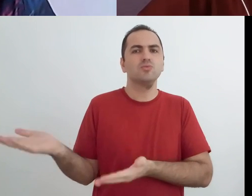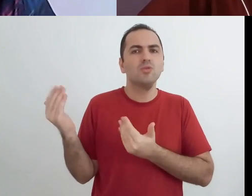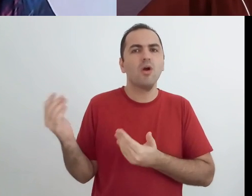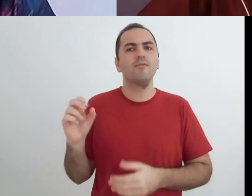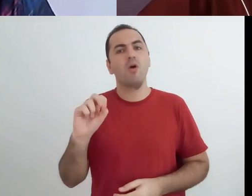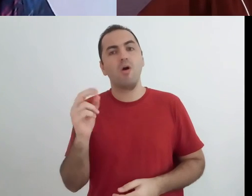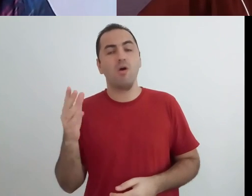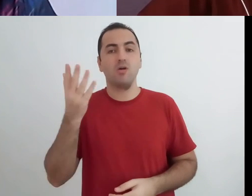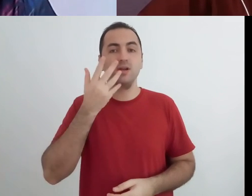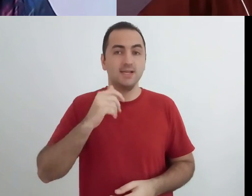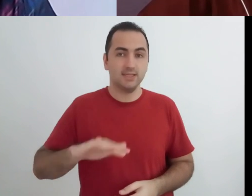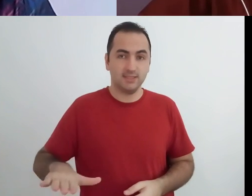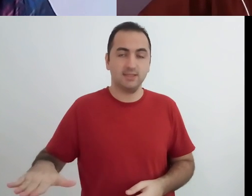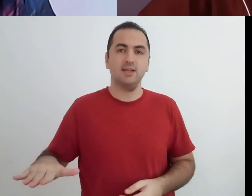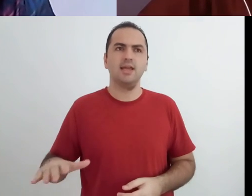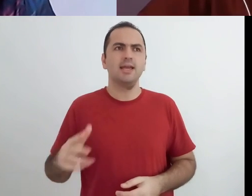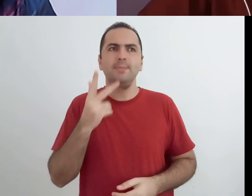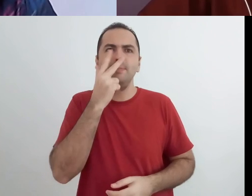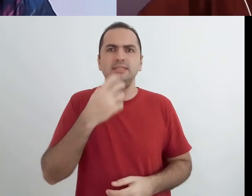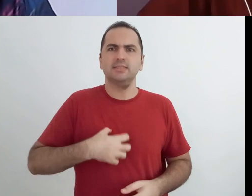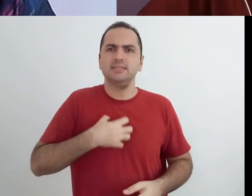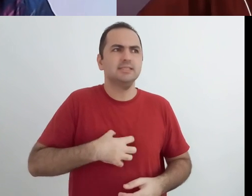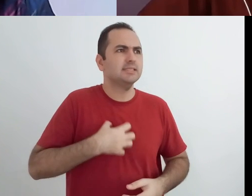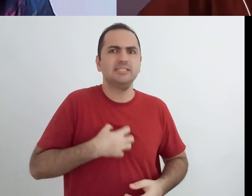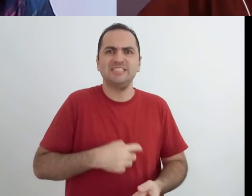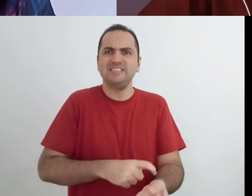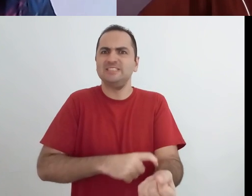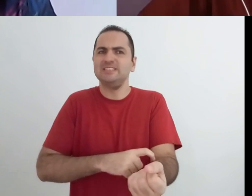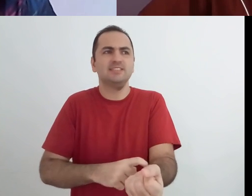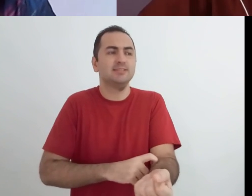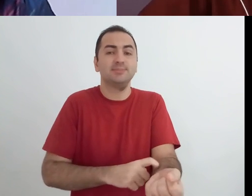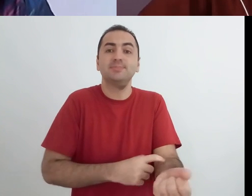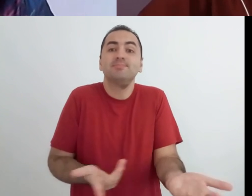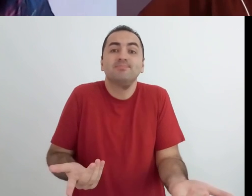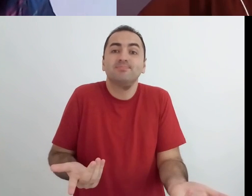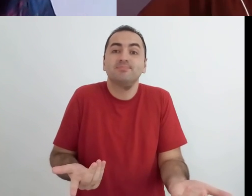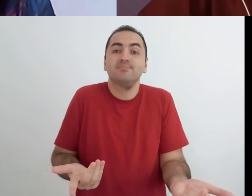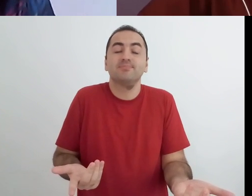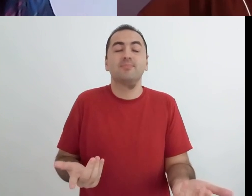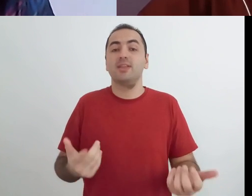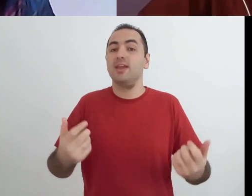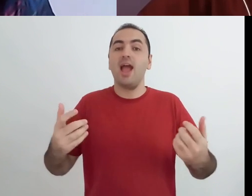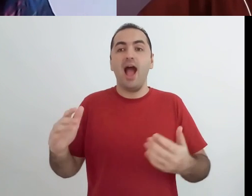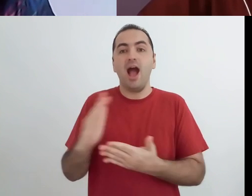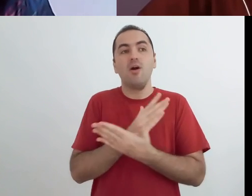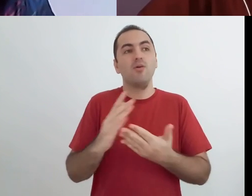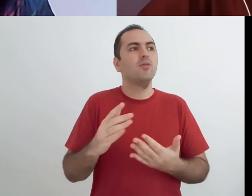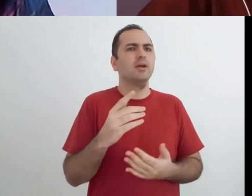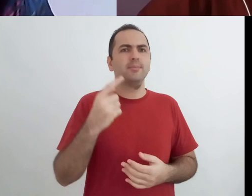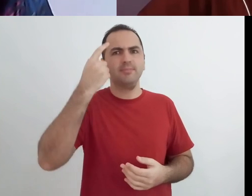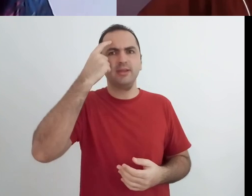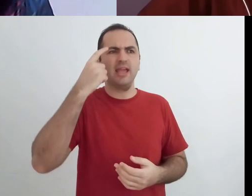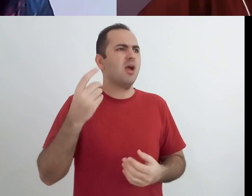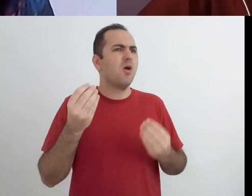criança surda, ela é agitada, ela é desobediente, ela é uma criança nervosa. A gente chega na escola e